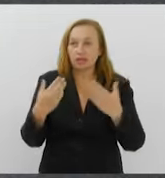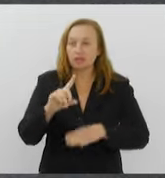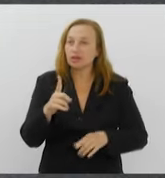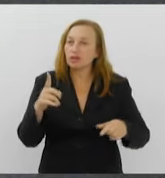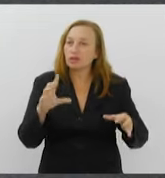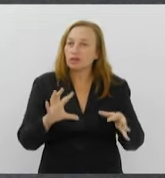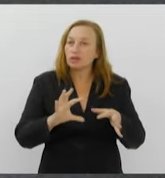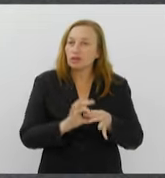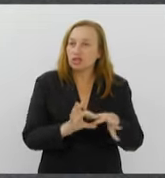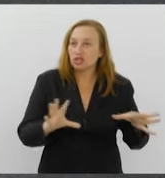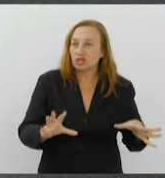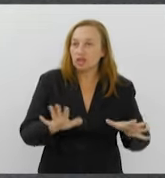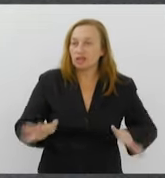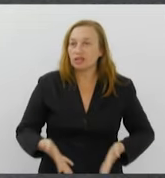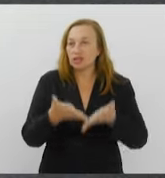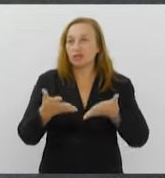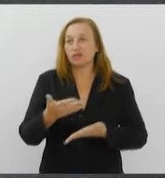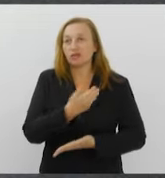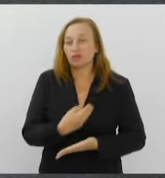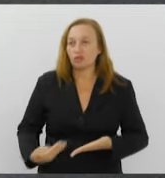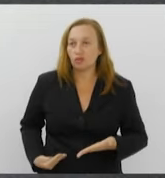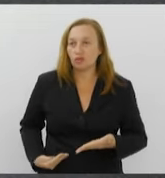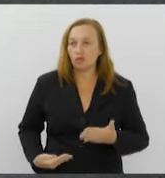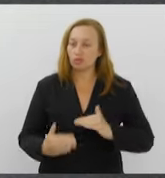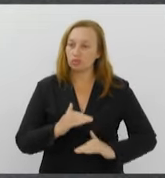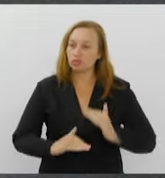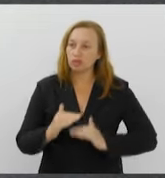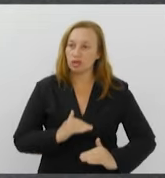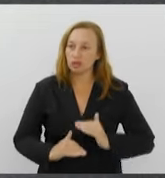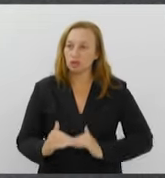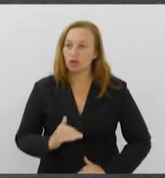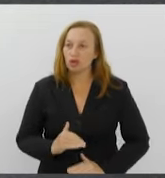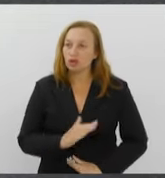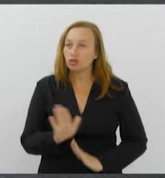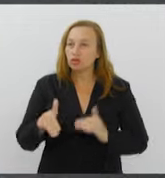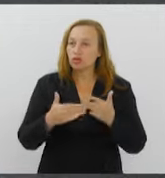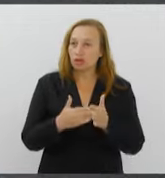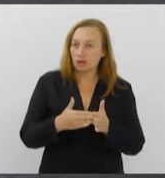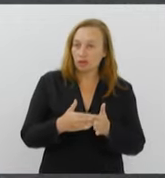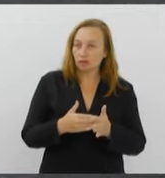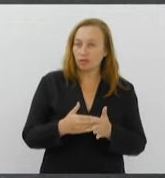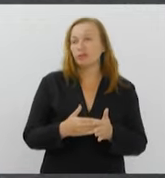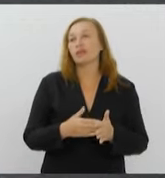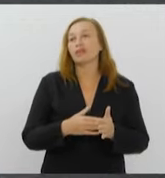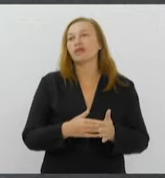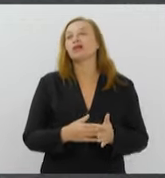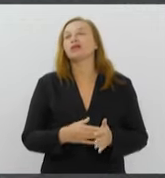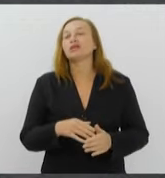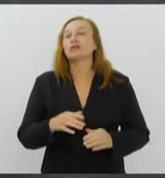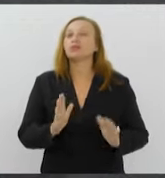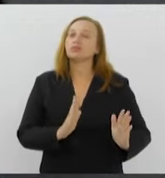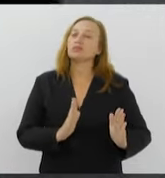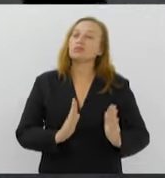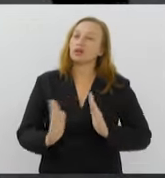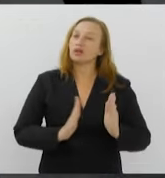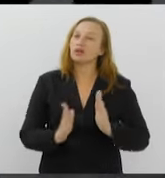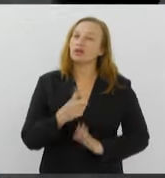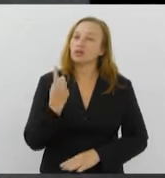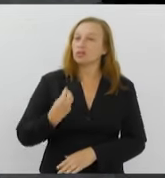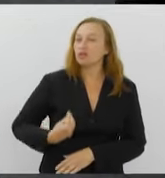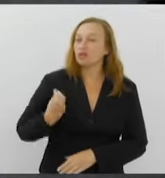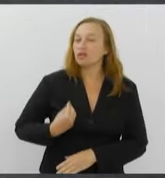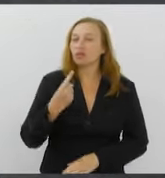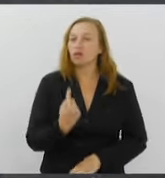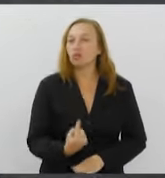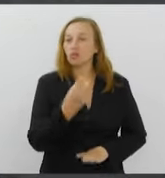essa iniciativa do governo signifique um retrocesso total nesse processo de transição que a gente está vivenciando. Uma das nossas